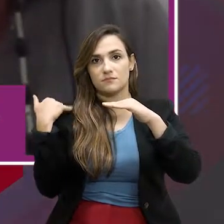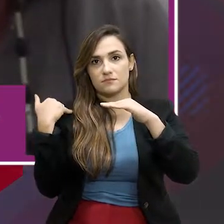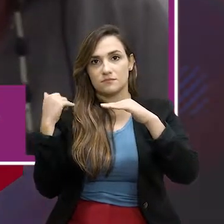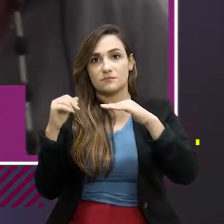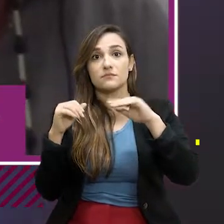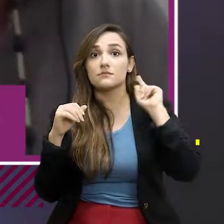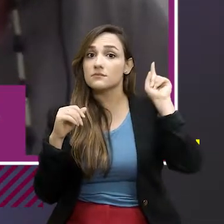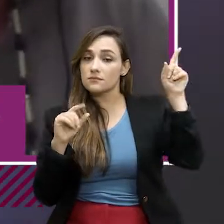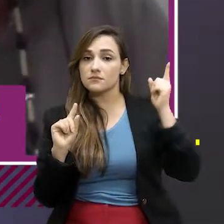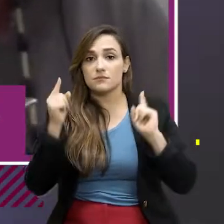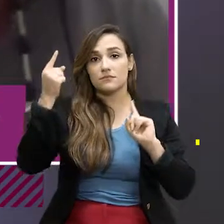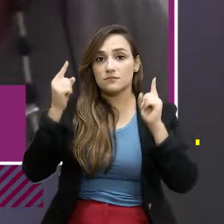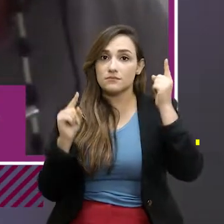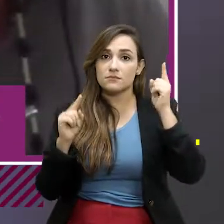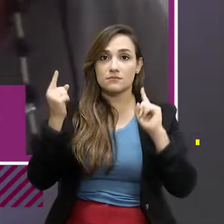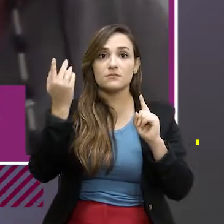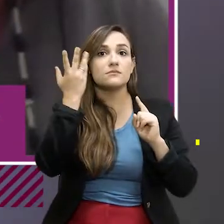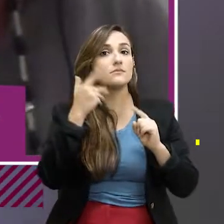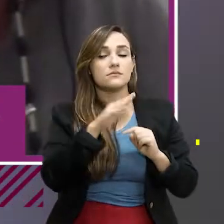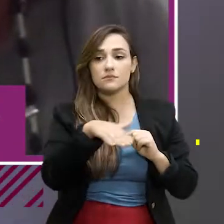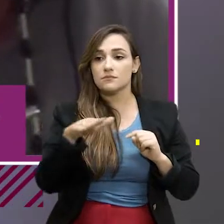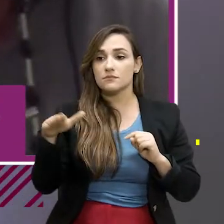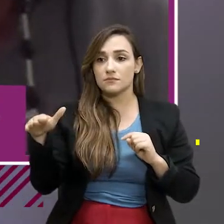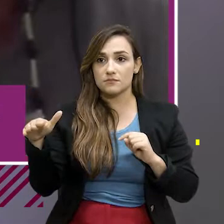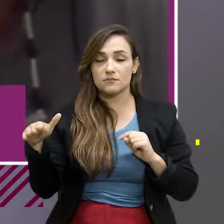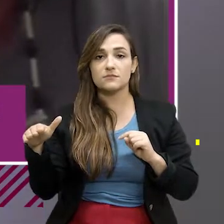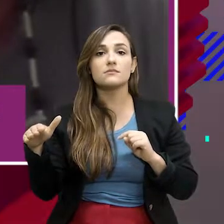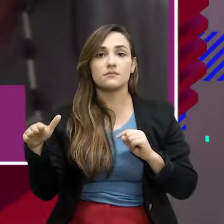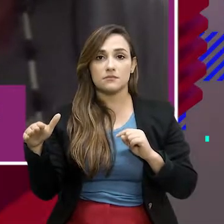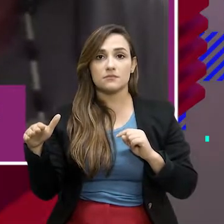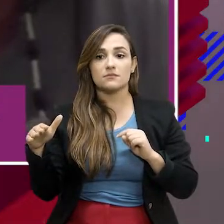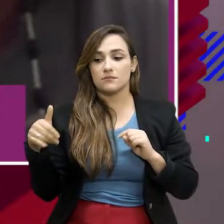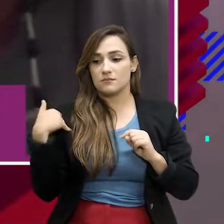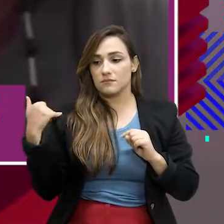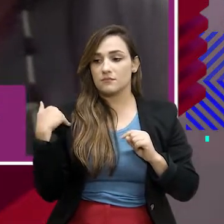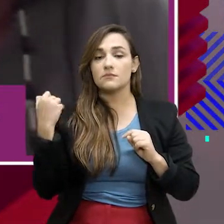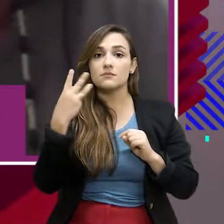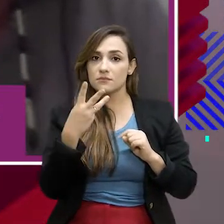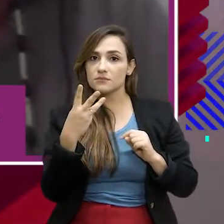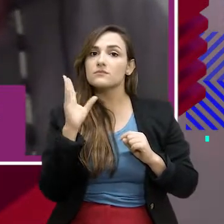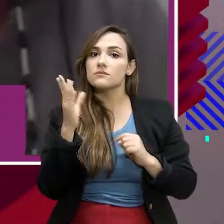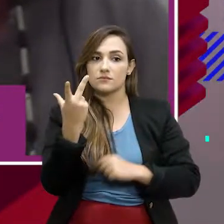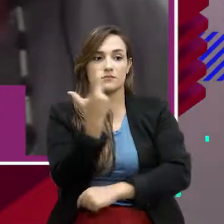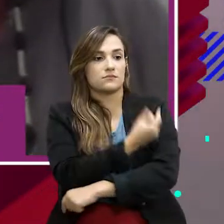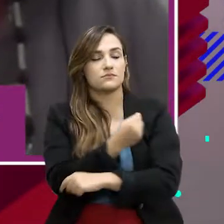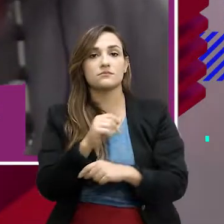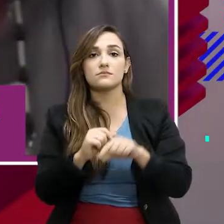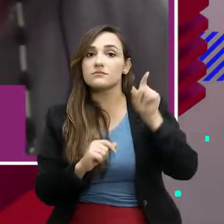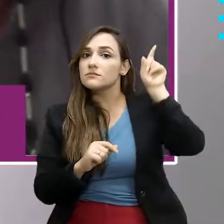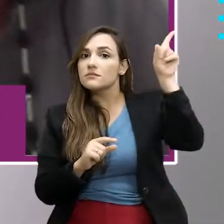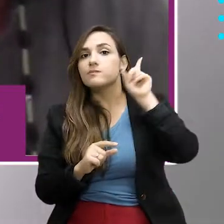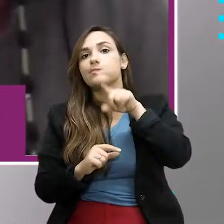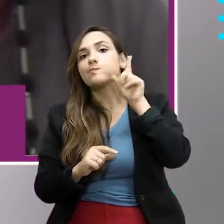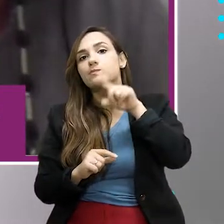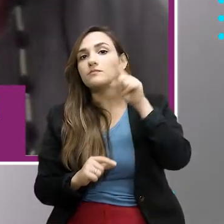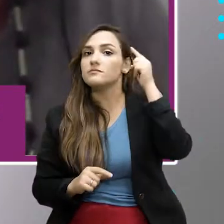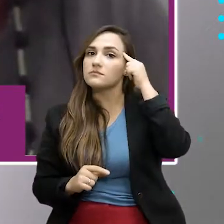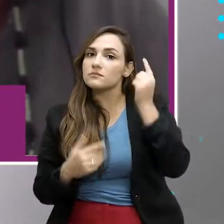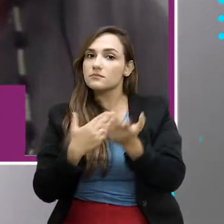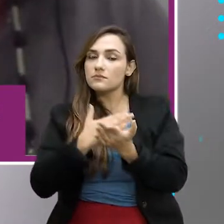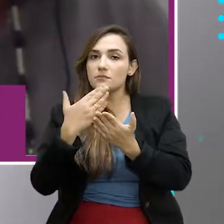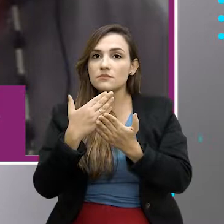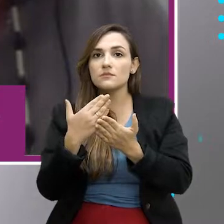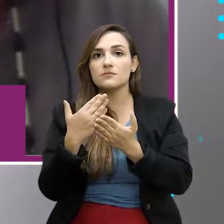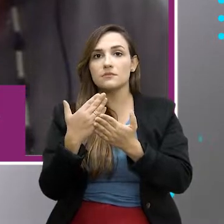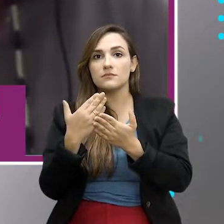crianças menores de 5 anos. No Chile, o Chile está vacinando crianças de 3 anos com Coronavac. E os Estados